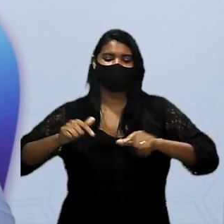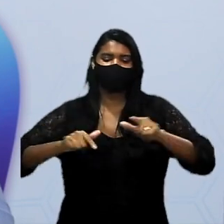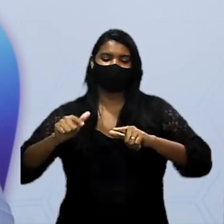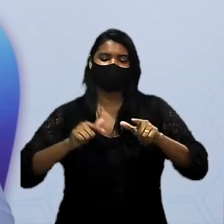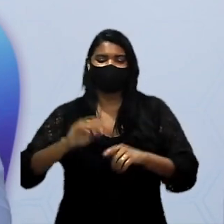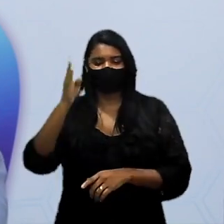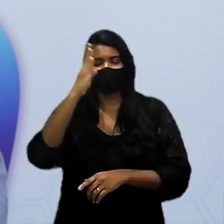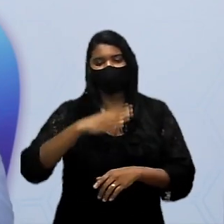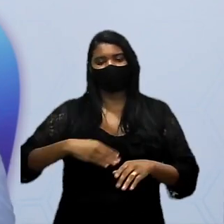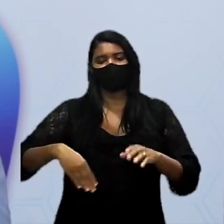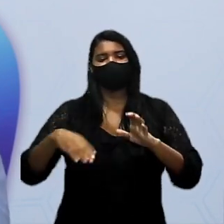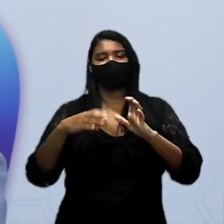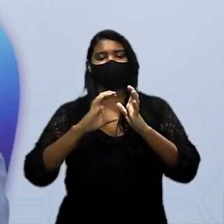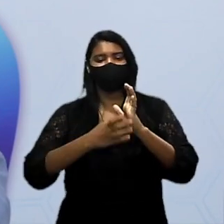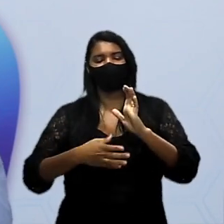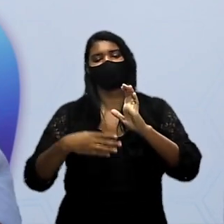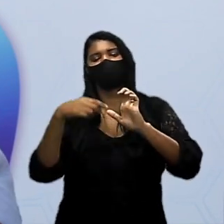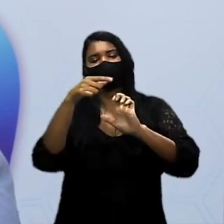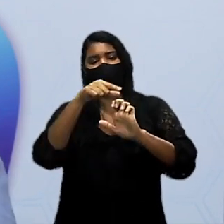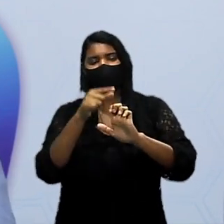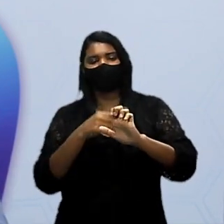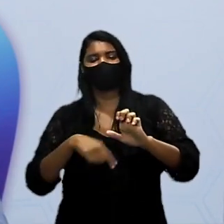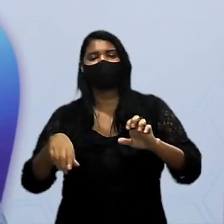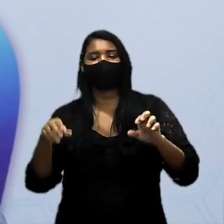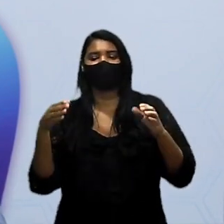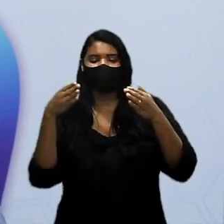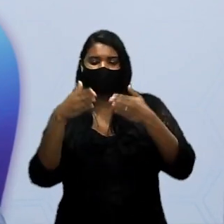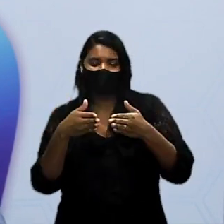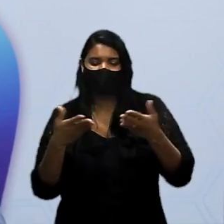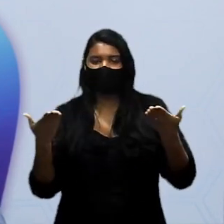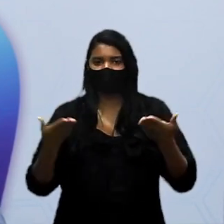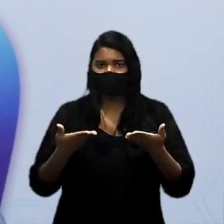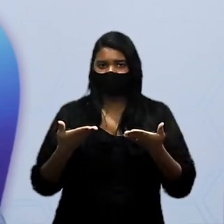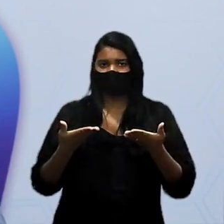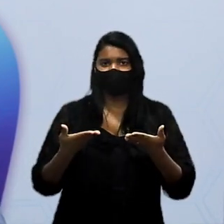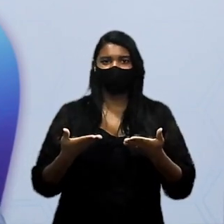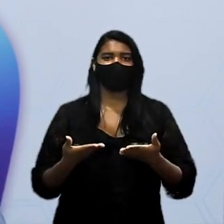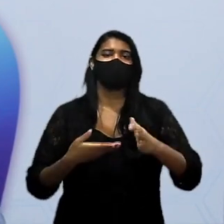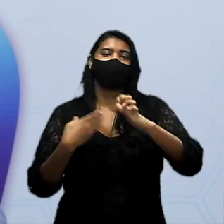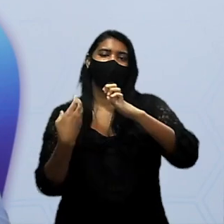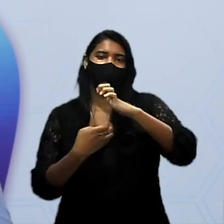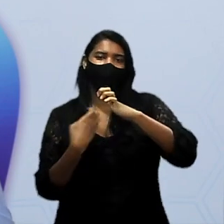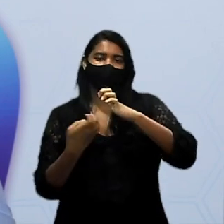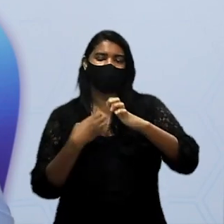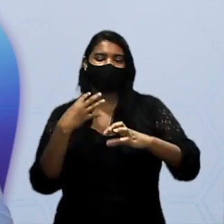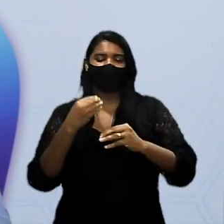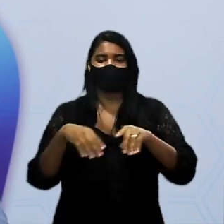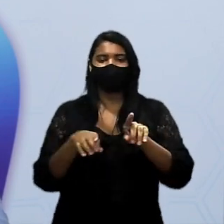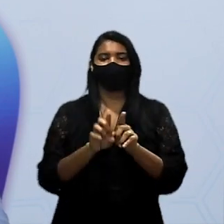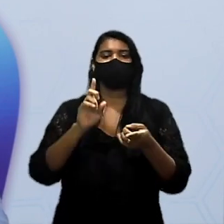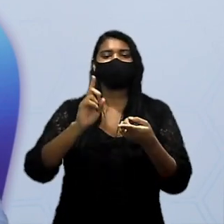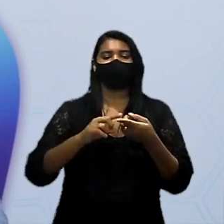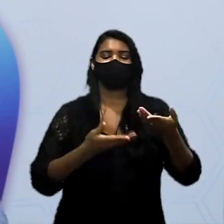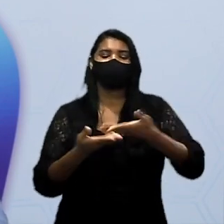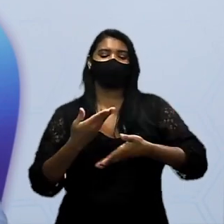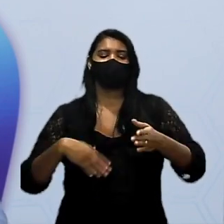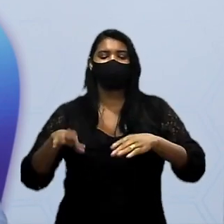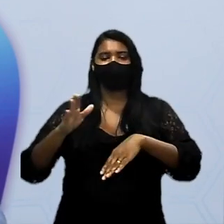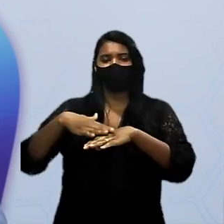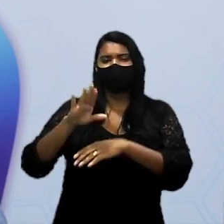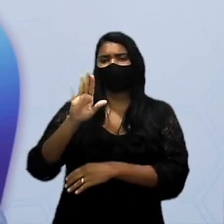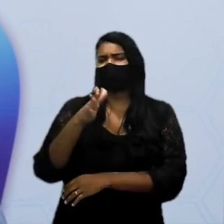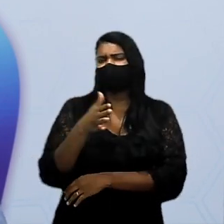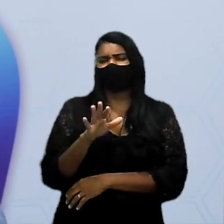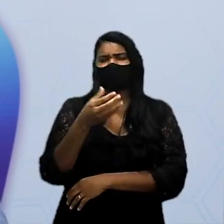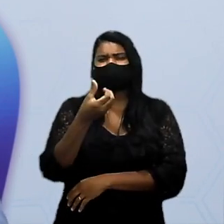à Microempresa, trabalha com muito foco na pequena e microempresa, que é lá onde cerca de